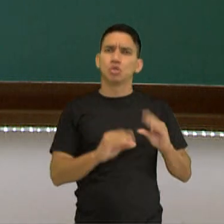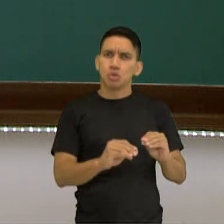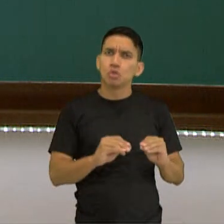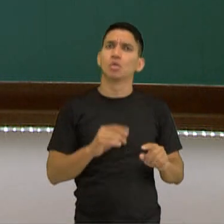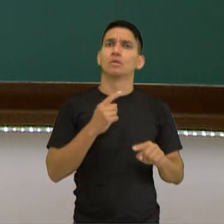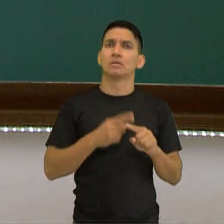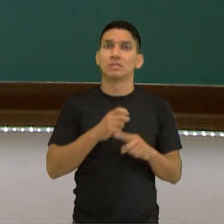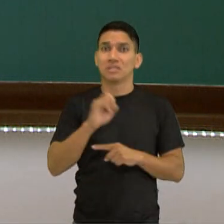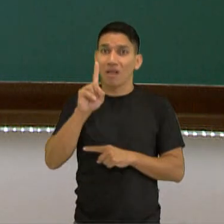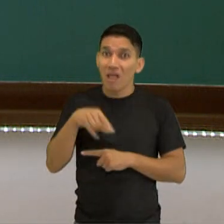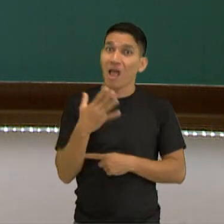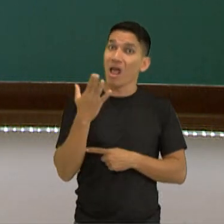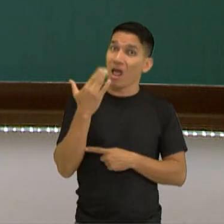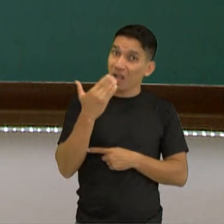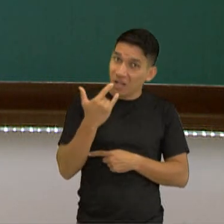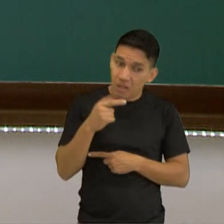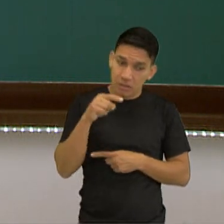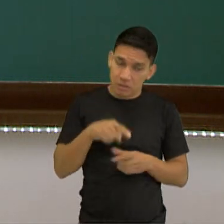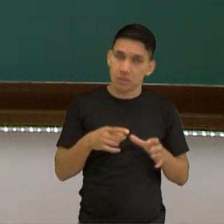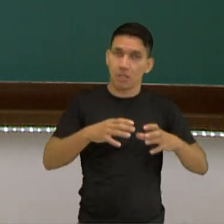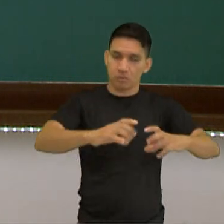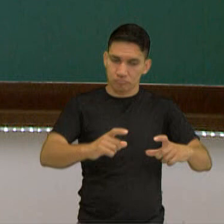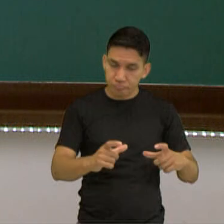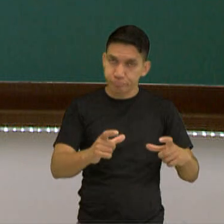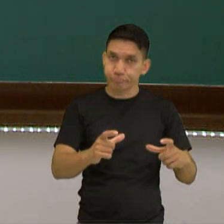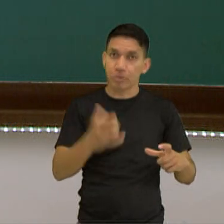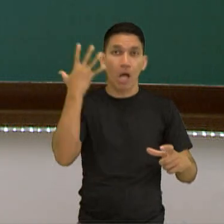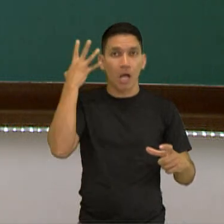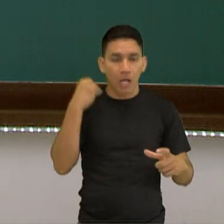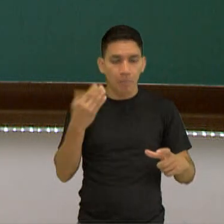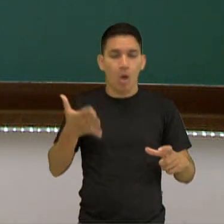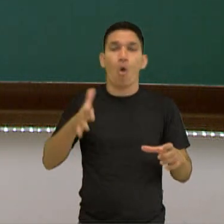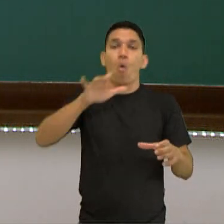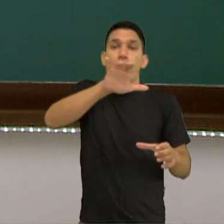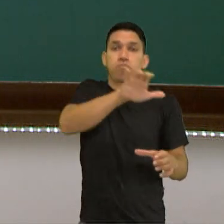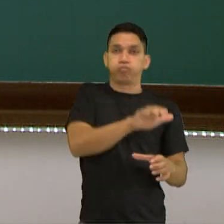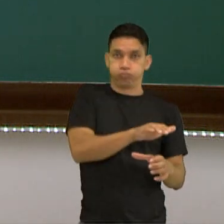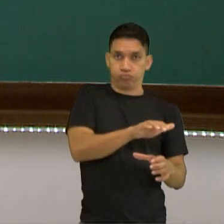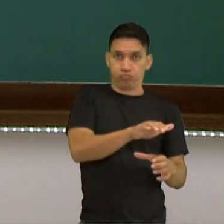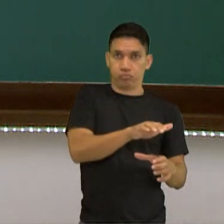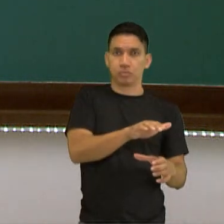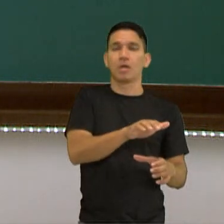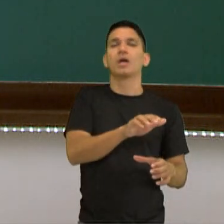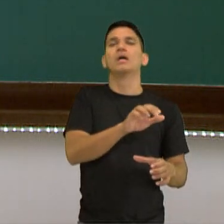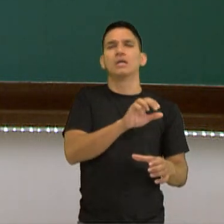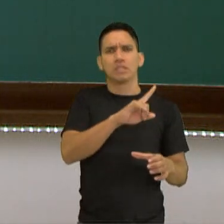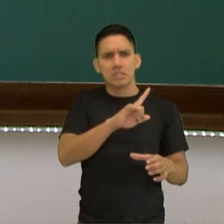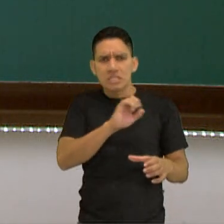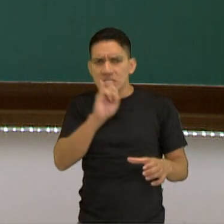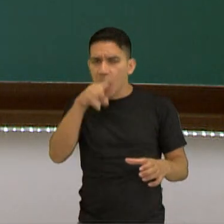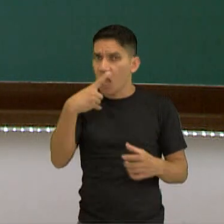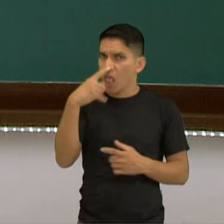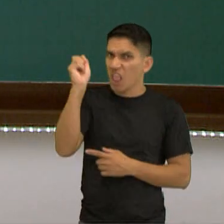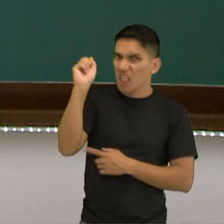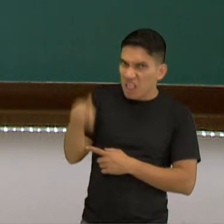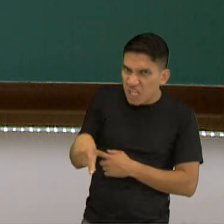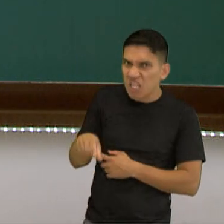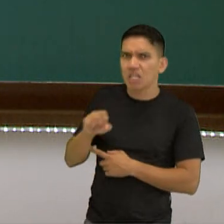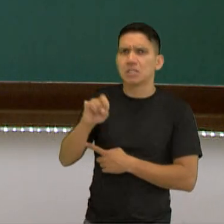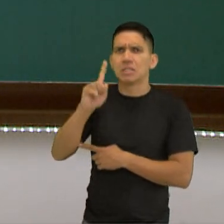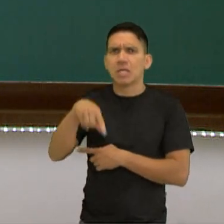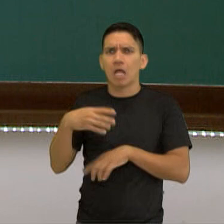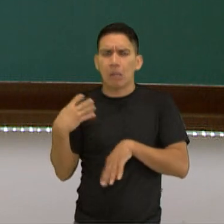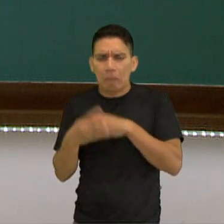da alimentação dos bichinhos, né? Deixa coberto, deixa fechado. Se é lixo, se é algum material que está